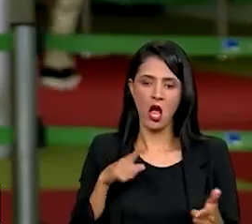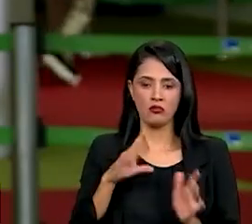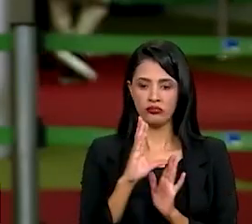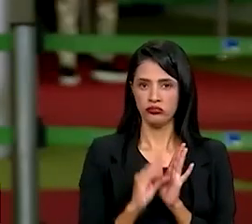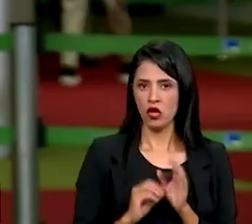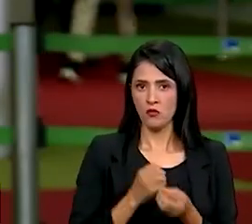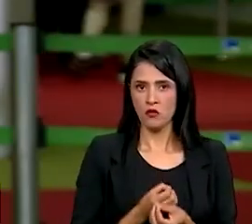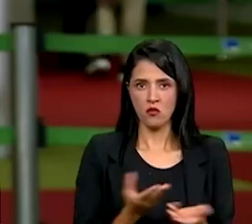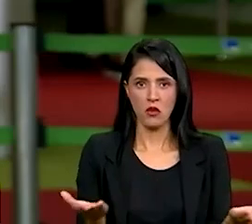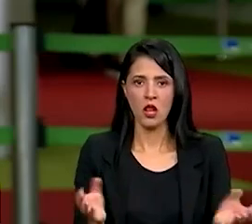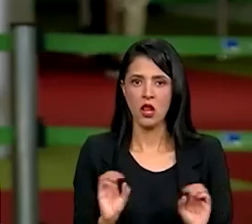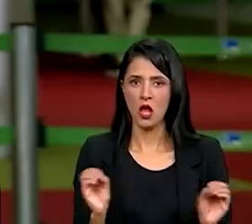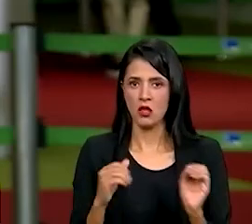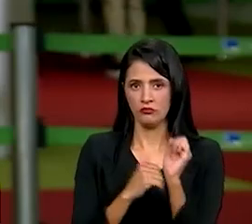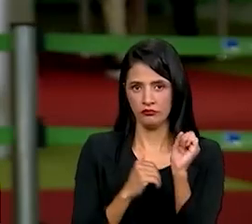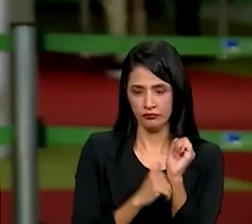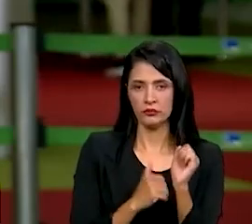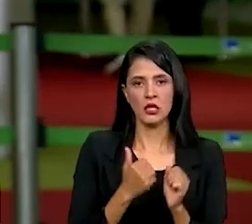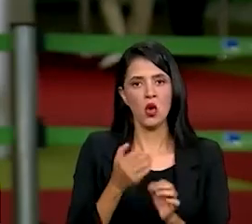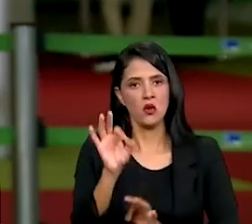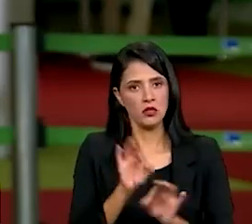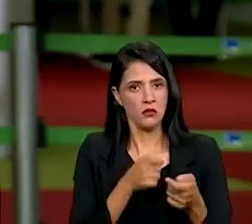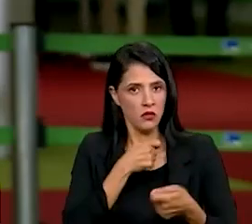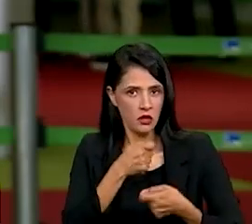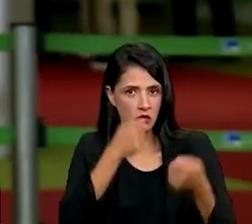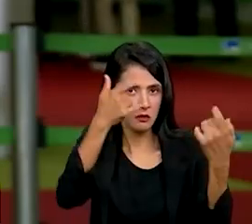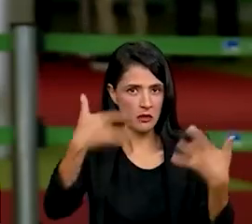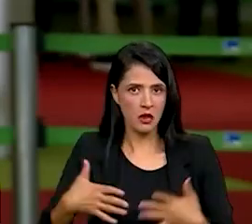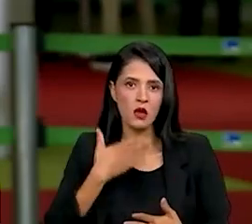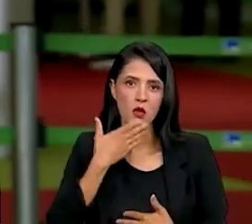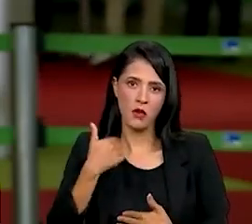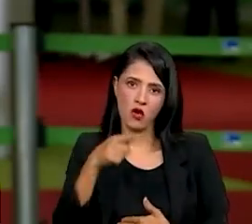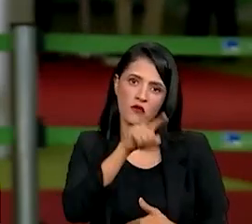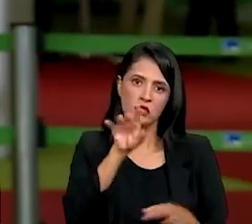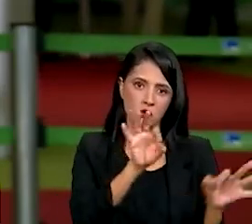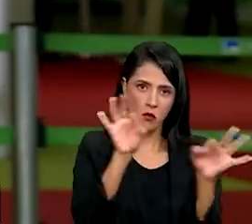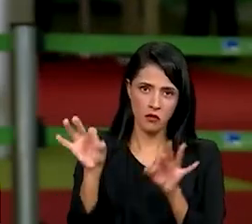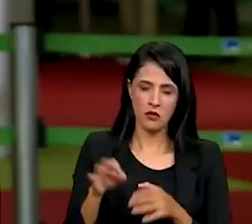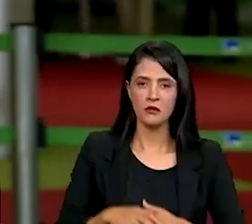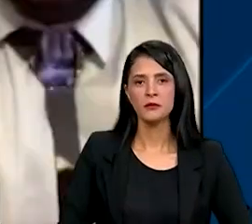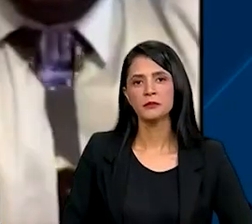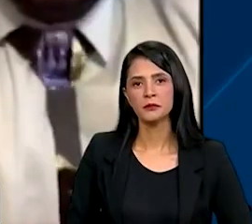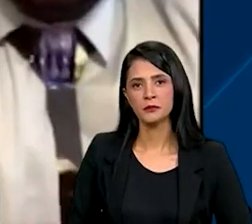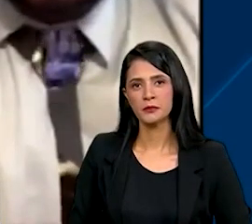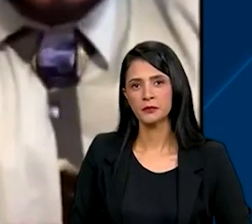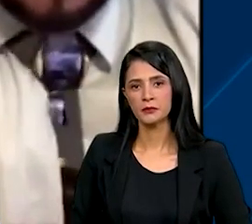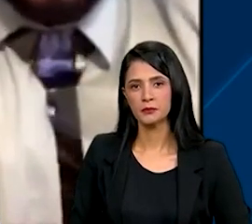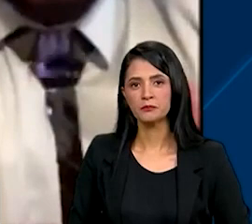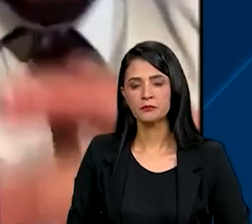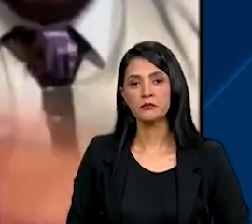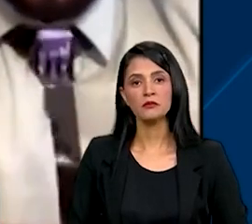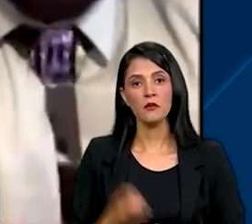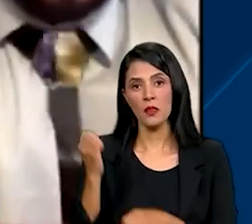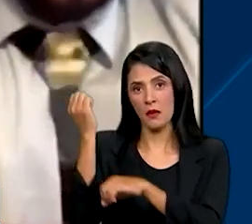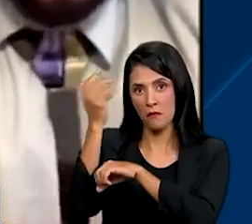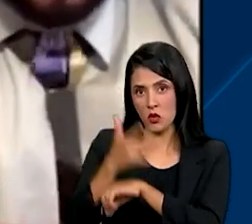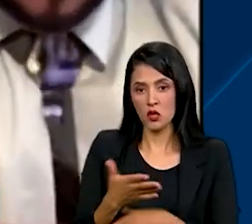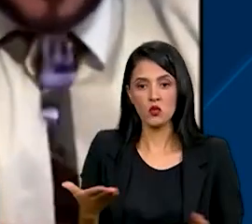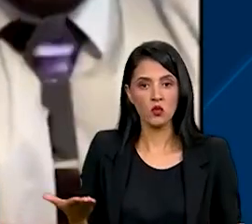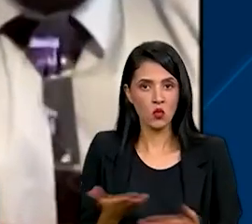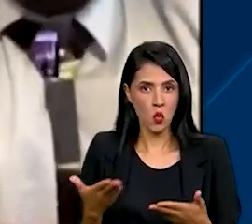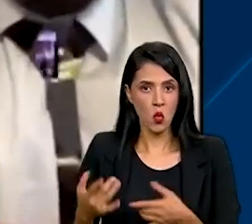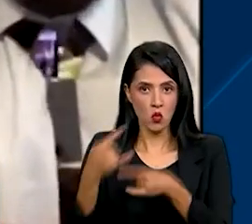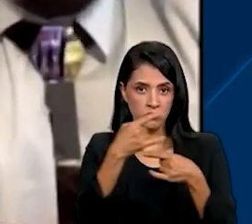conteúdo revelado. Nós preparamos uma reportagem explicando melhor esse assunto que você acompanha agora. Durante a madrugada de hoje,